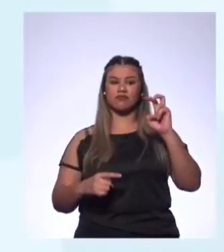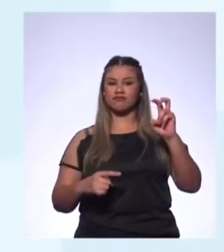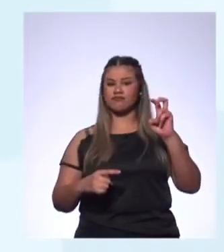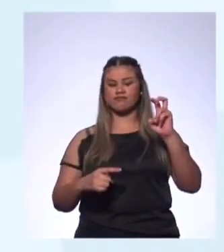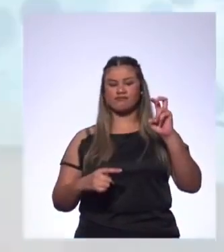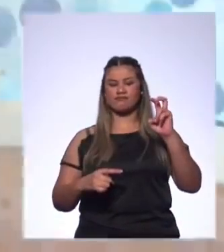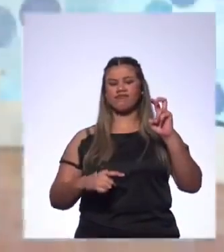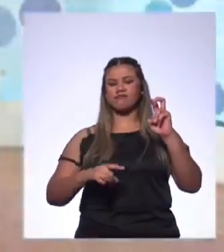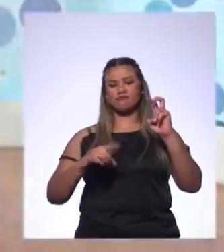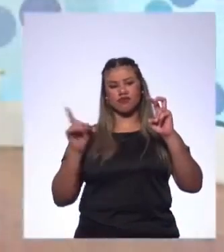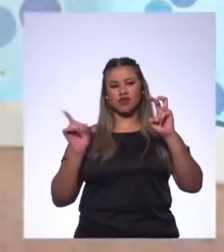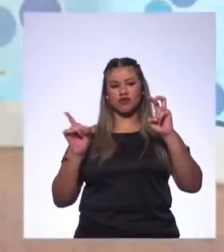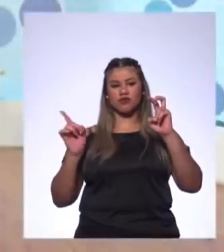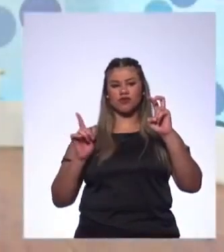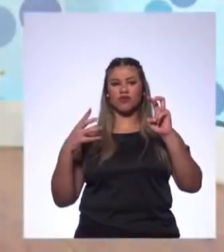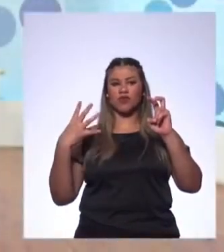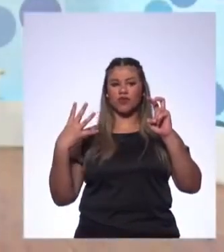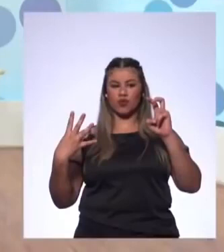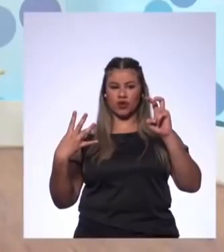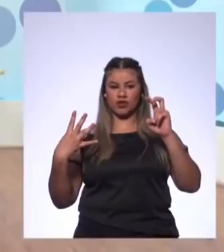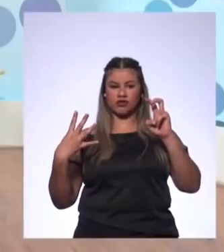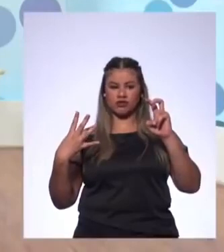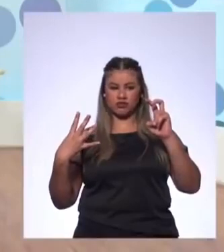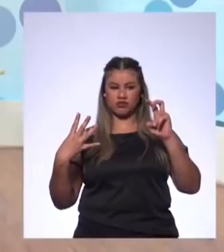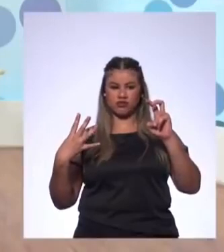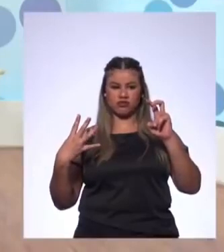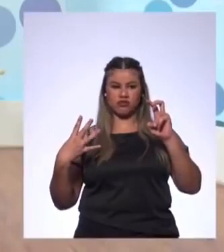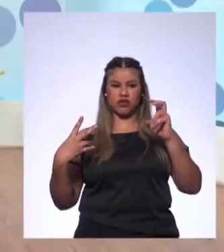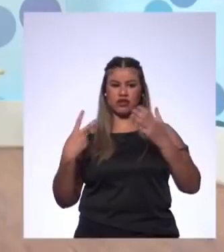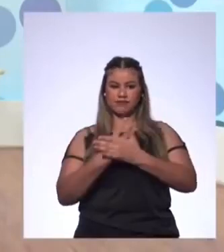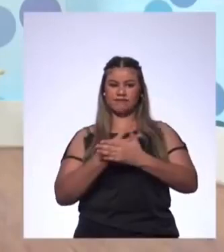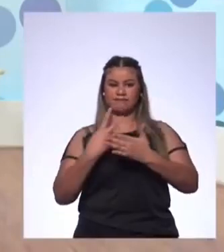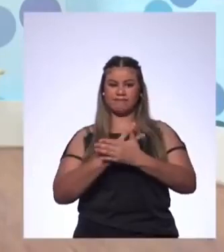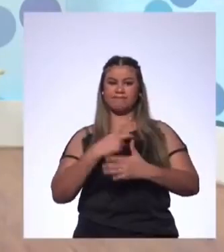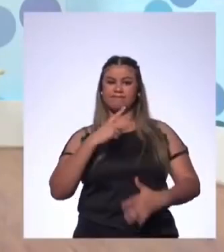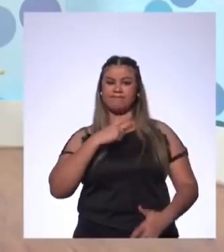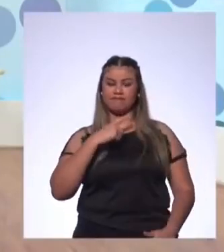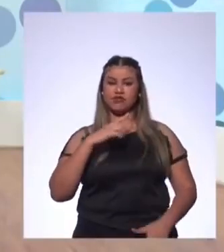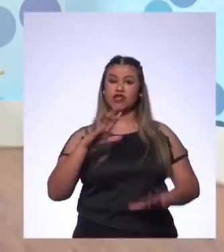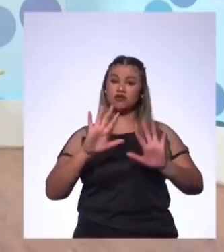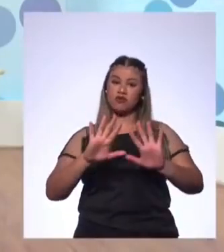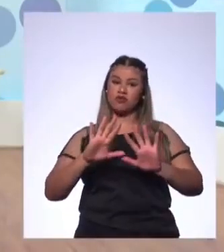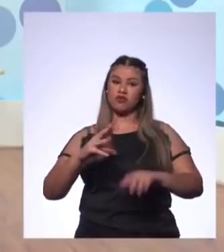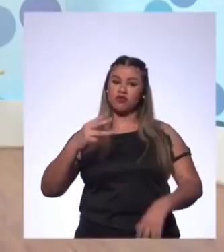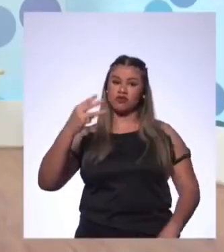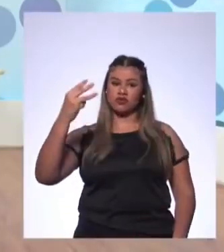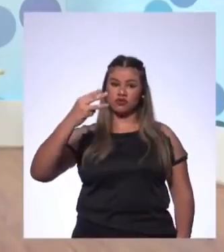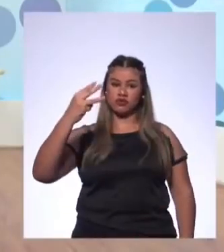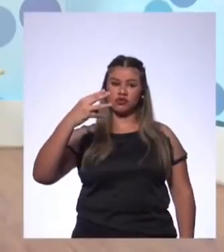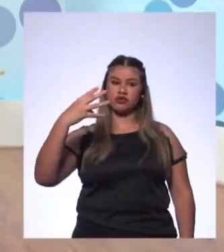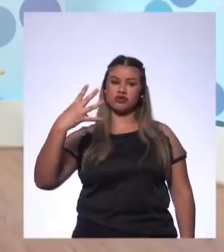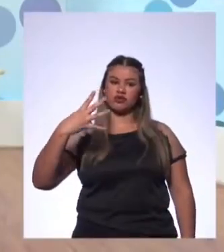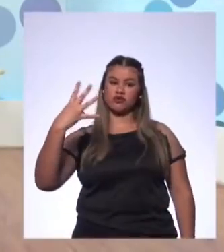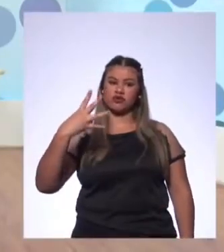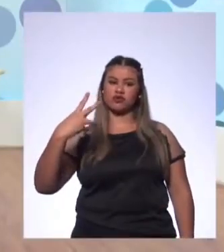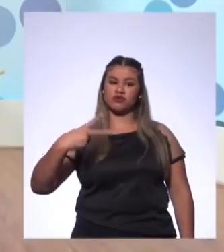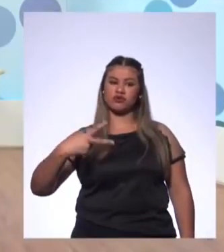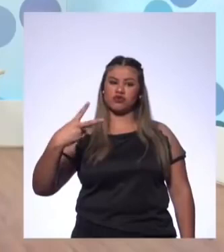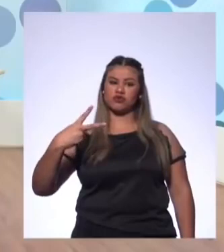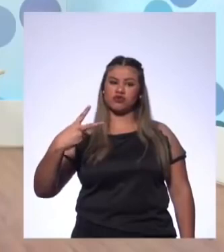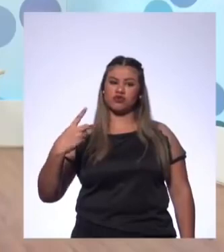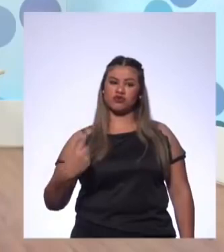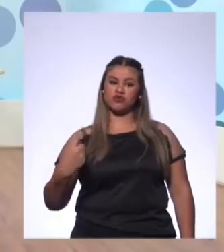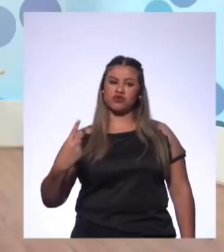Certo. Então, consertem aí o de vocês, que depois a gente vai consertar aqui. Então, ficou 3, 4, 2,